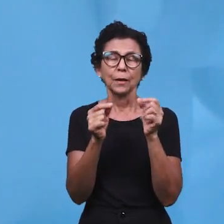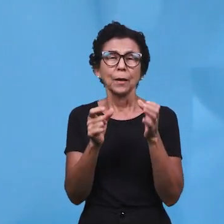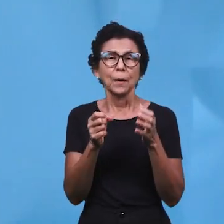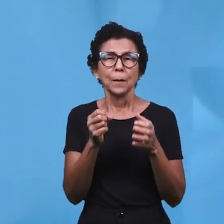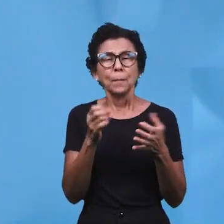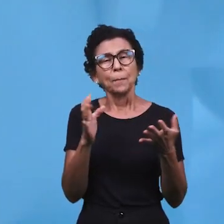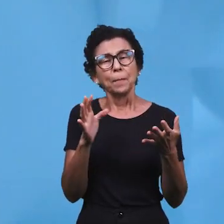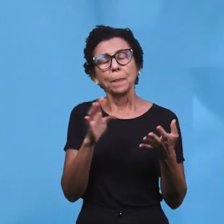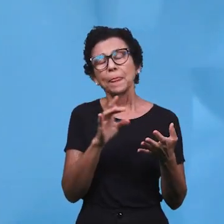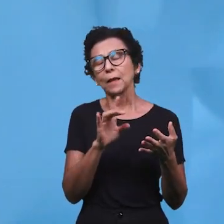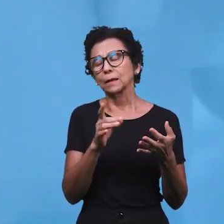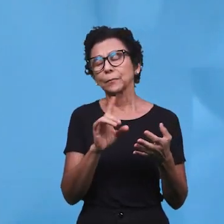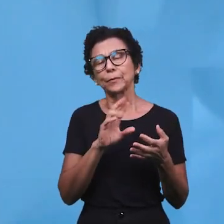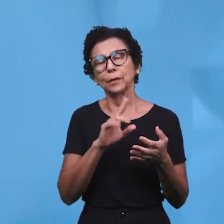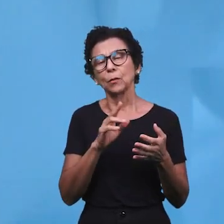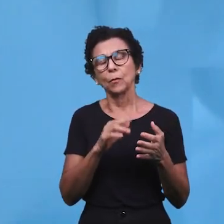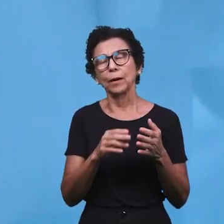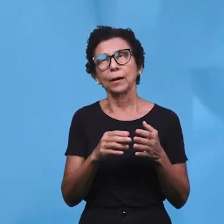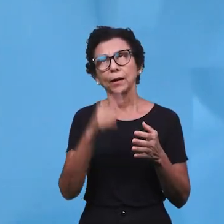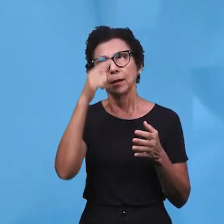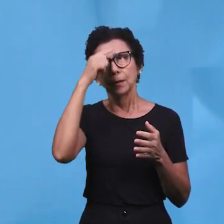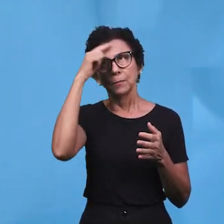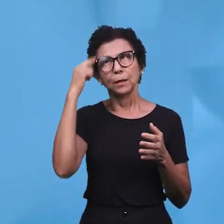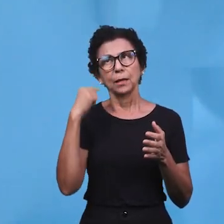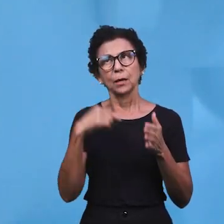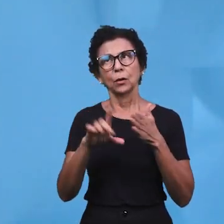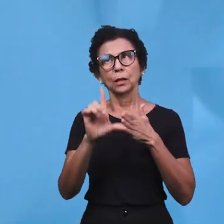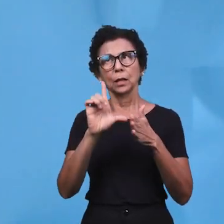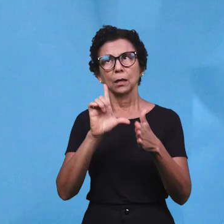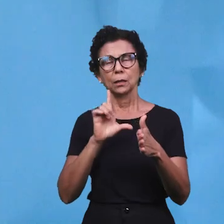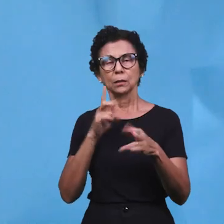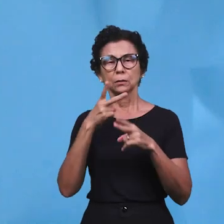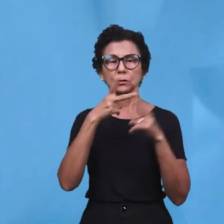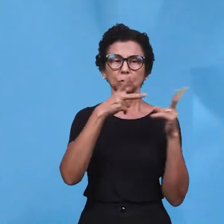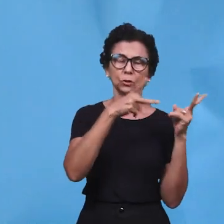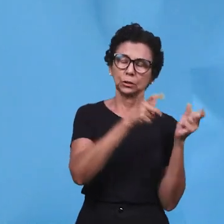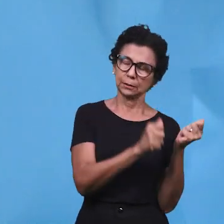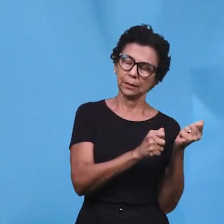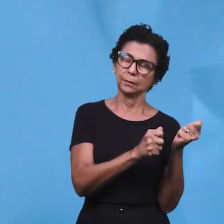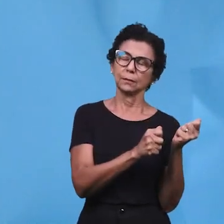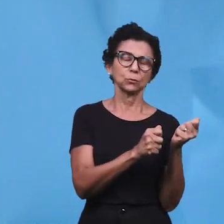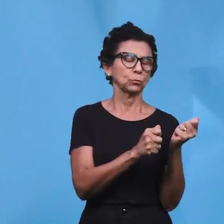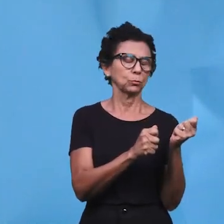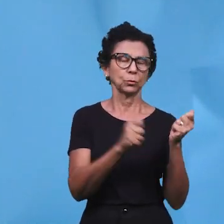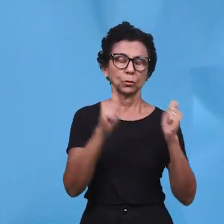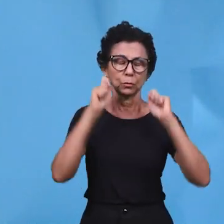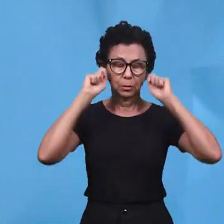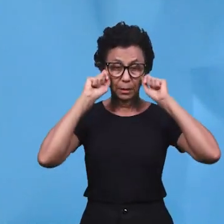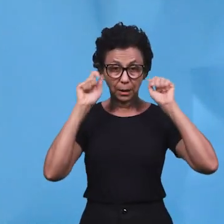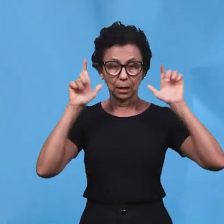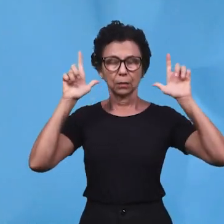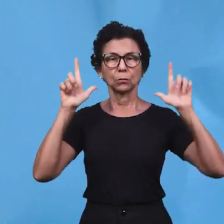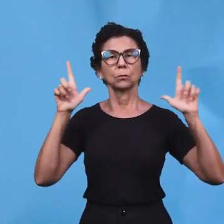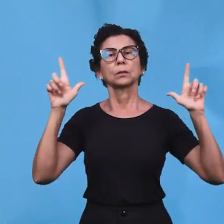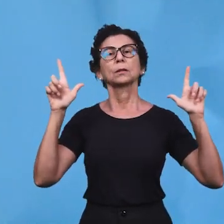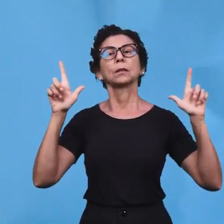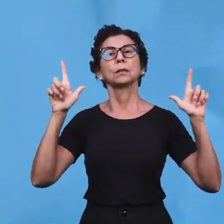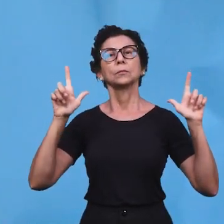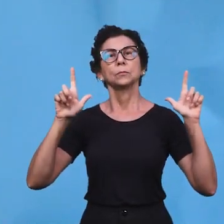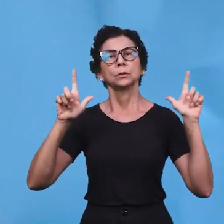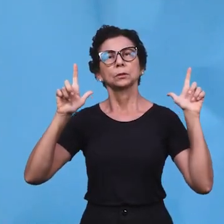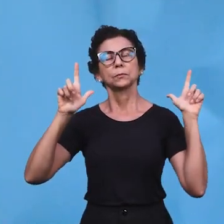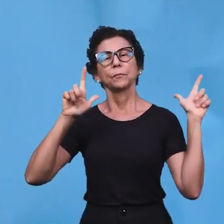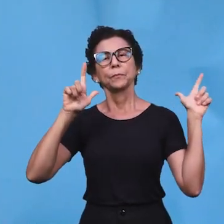se inicia meia hora antes da gente deitar. Ele se inicia desde do momento que nós acordamos